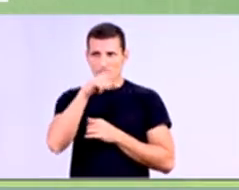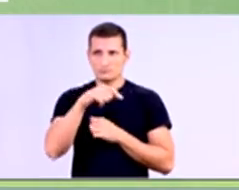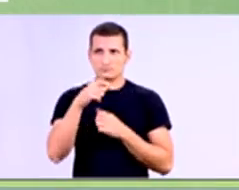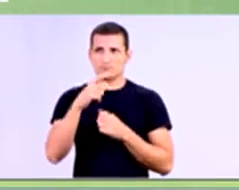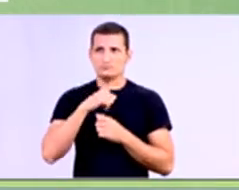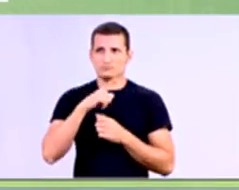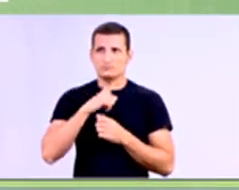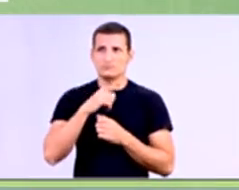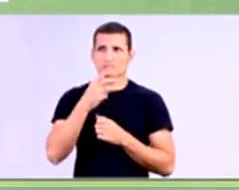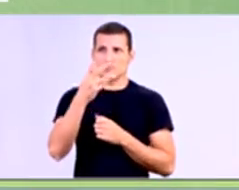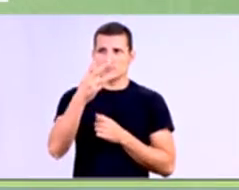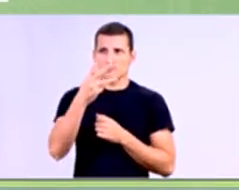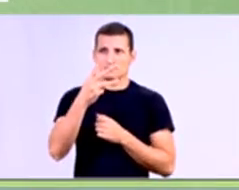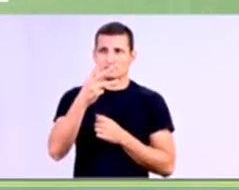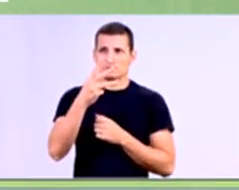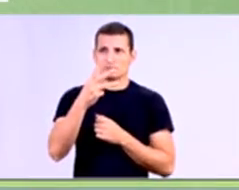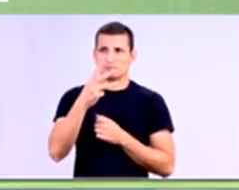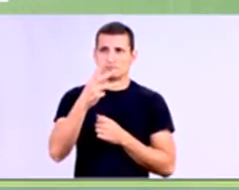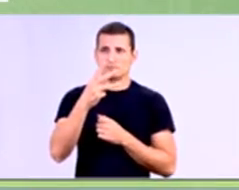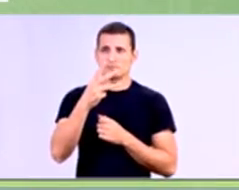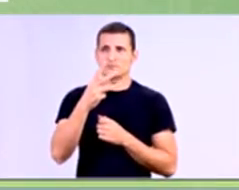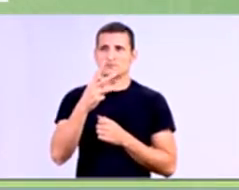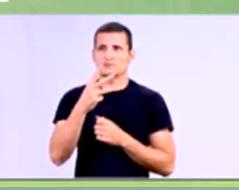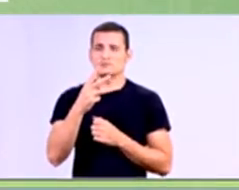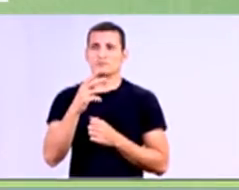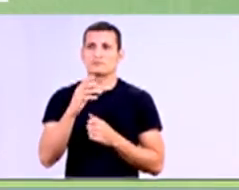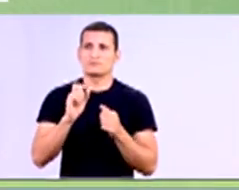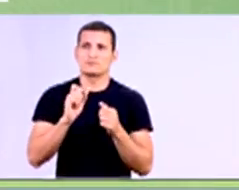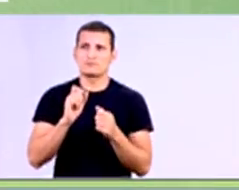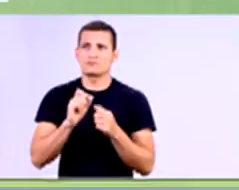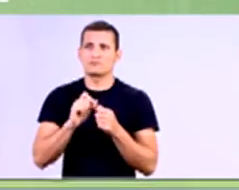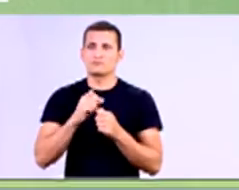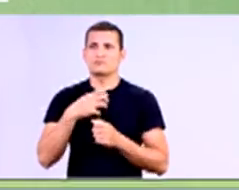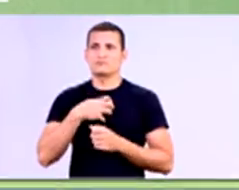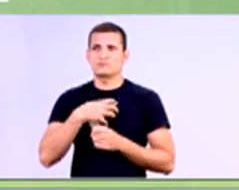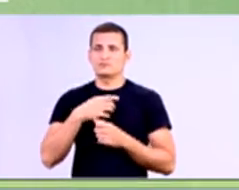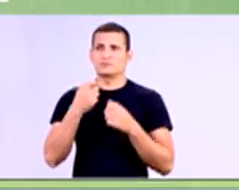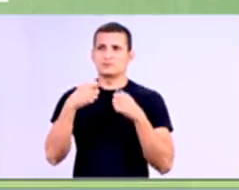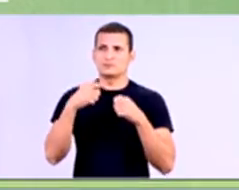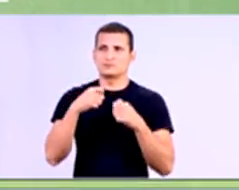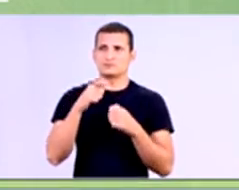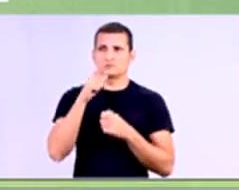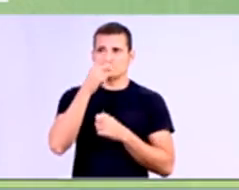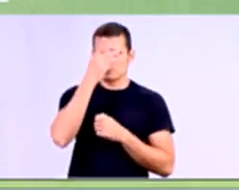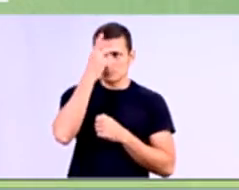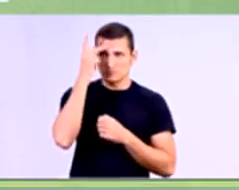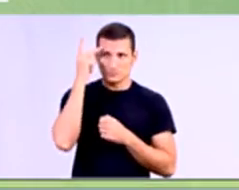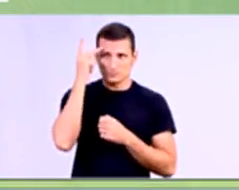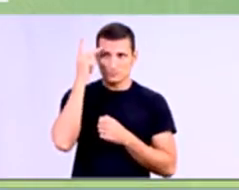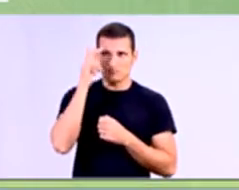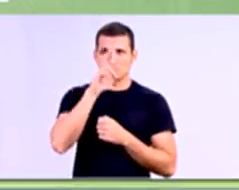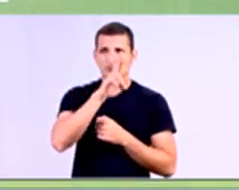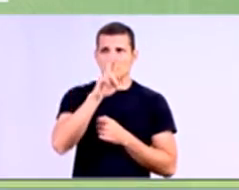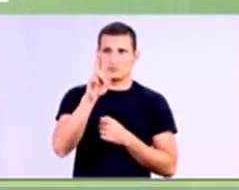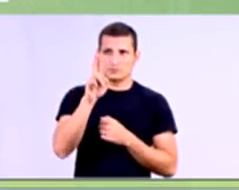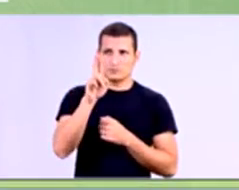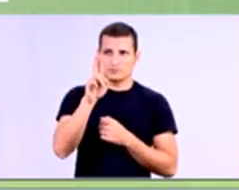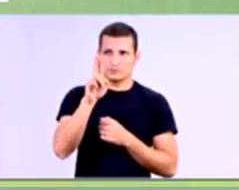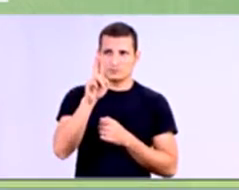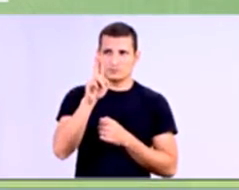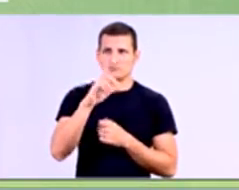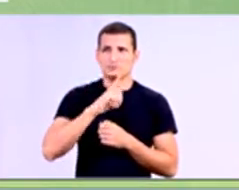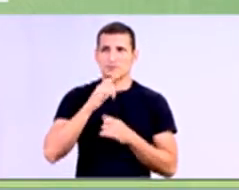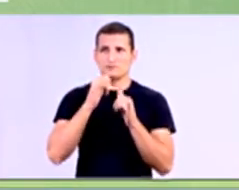as três serem preenchidas para fazer sentido. Eu preciso aqui no pessoa, onde ficaria o nome,